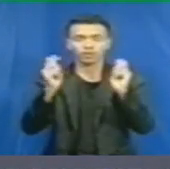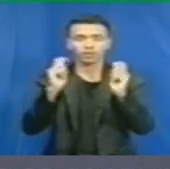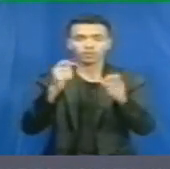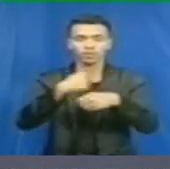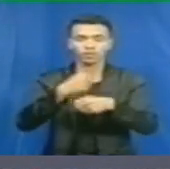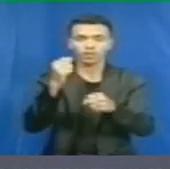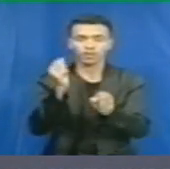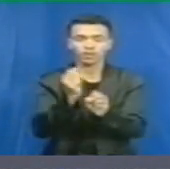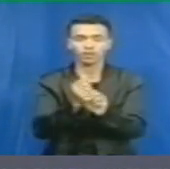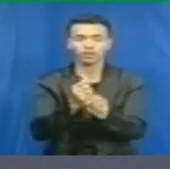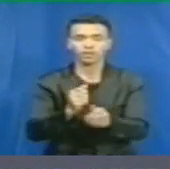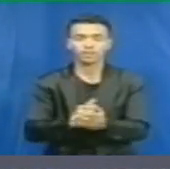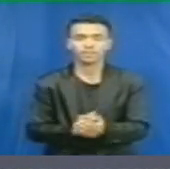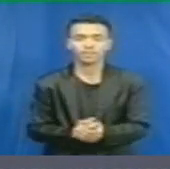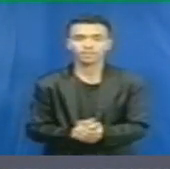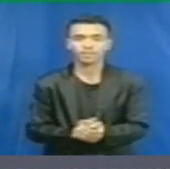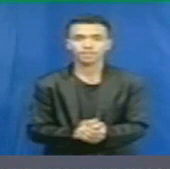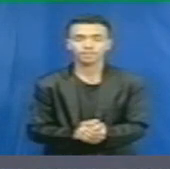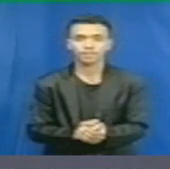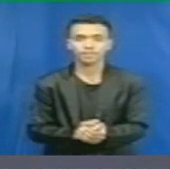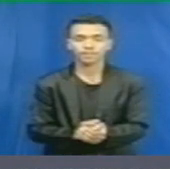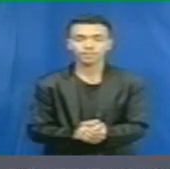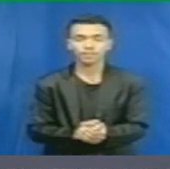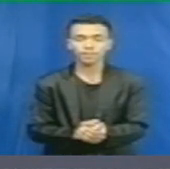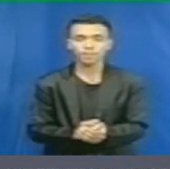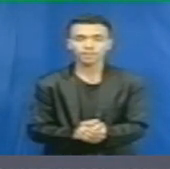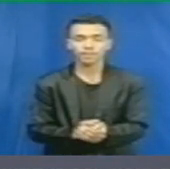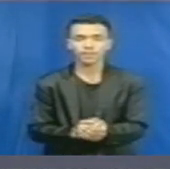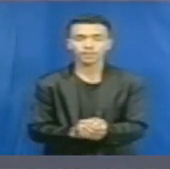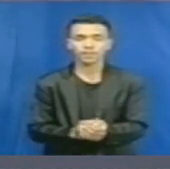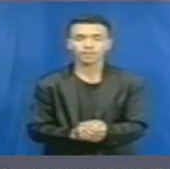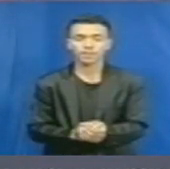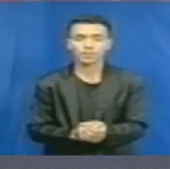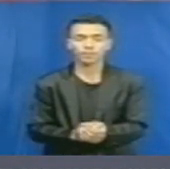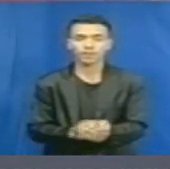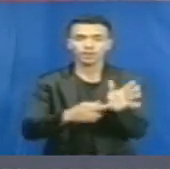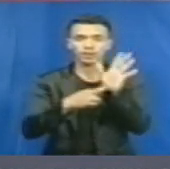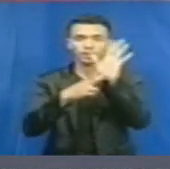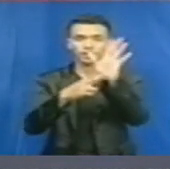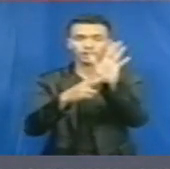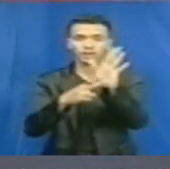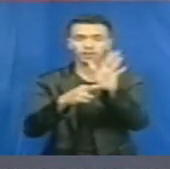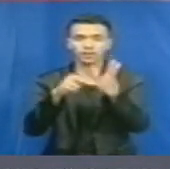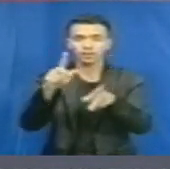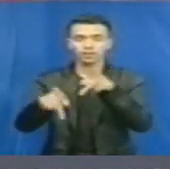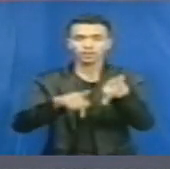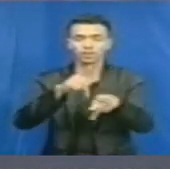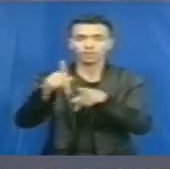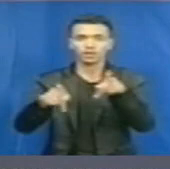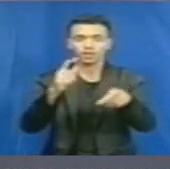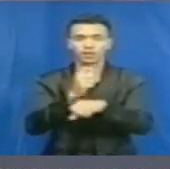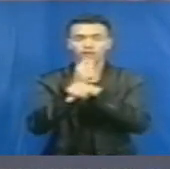buat be ema be itahela josira precisa. Representante como del suku makili